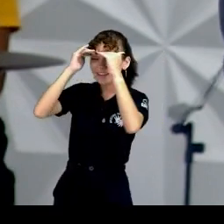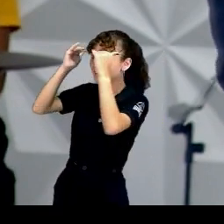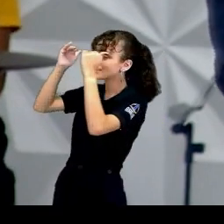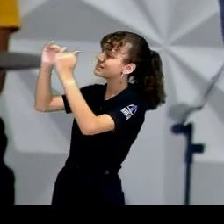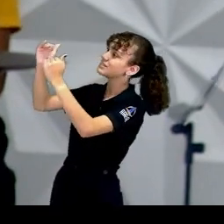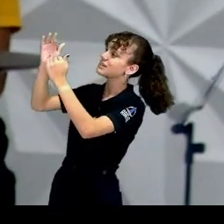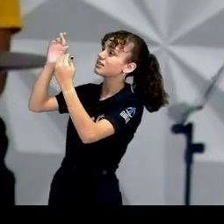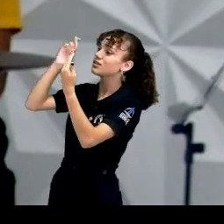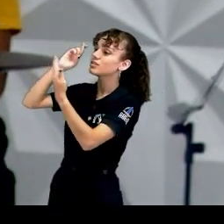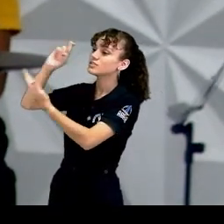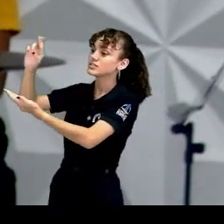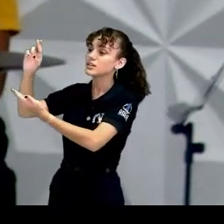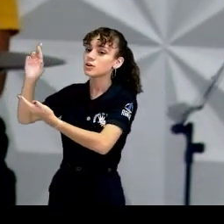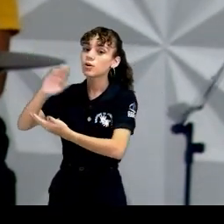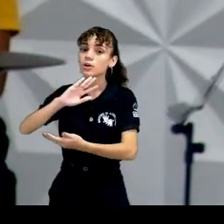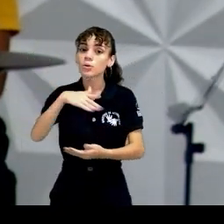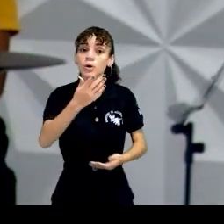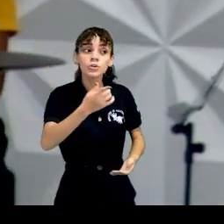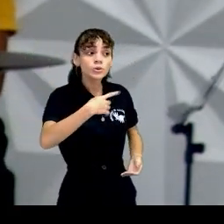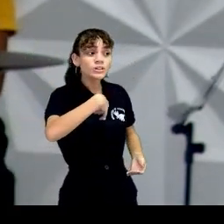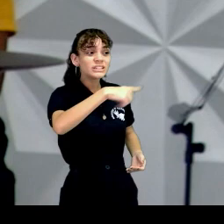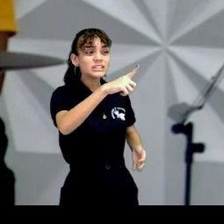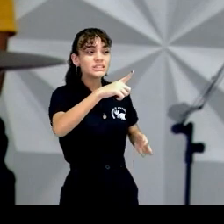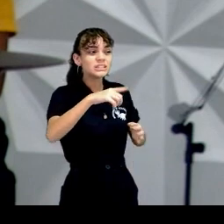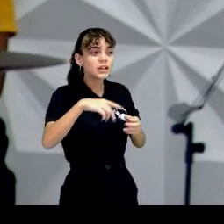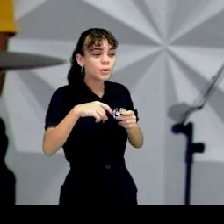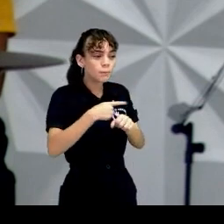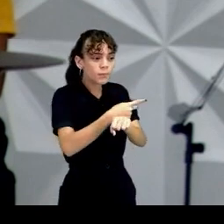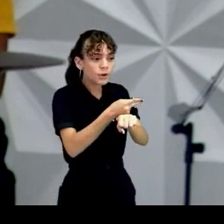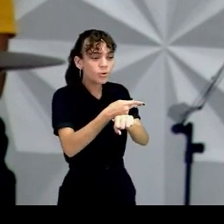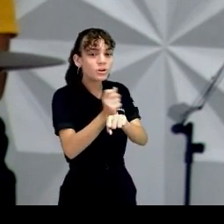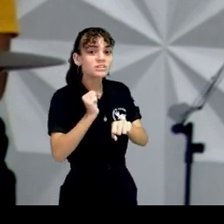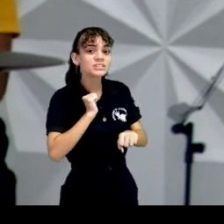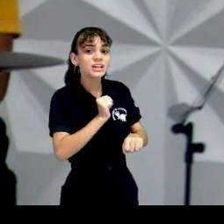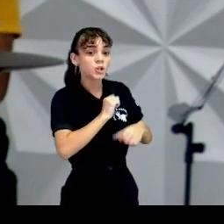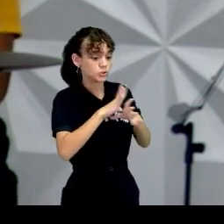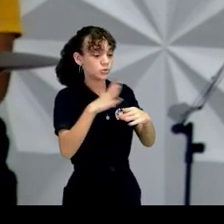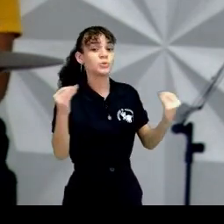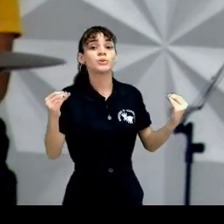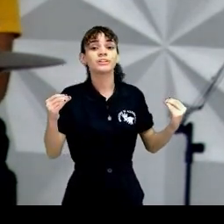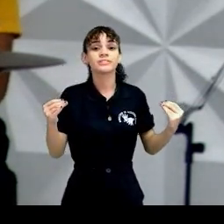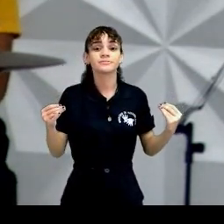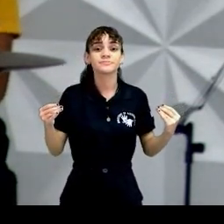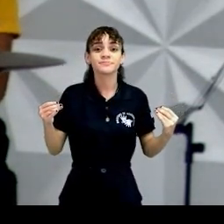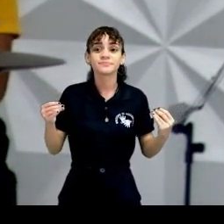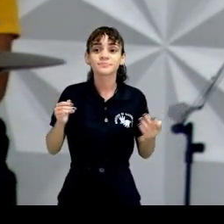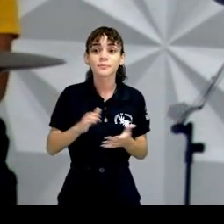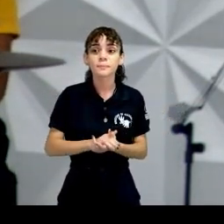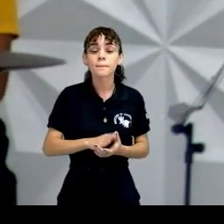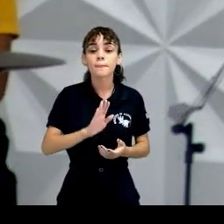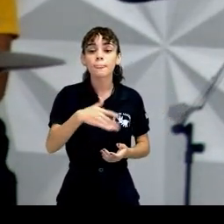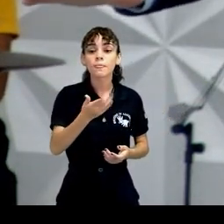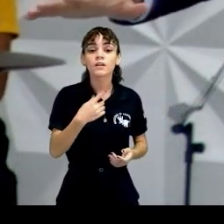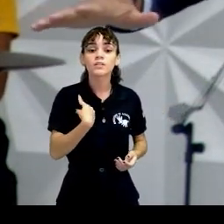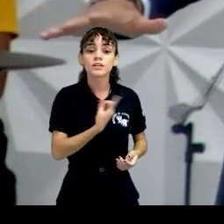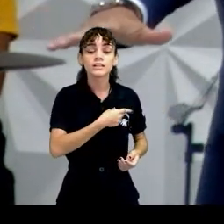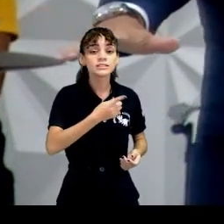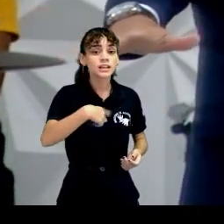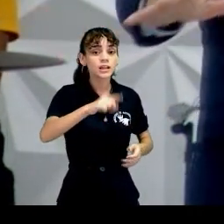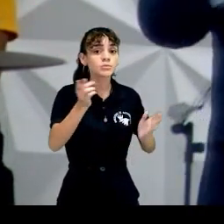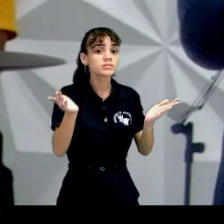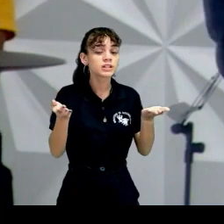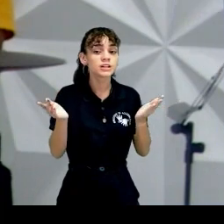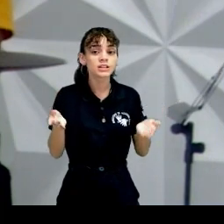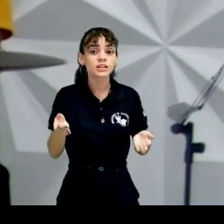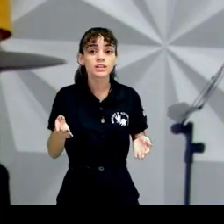sabe podiam dizer assim: não, nós já saímos daqui, o Senhor tem poder para curar. Nós já ouvimos falar sobre a sua fama. O Senhor tocou num